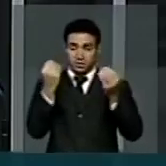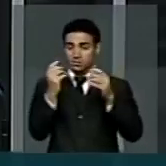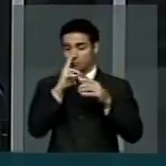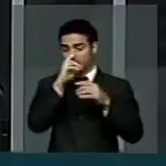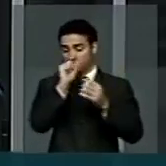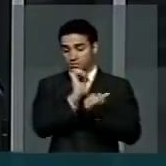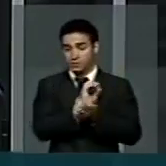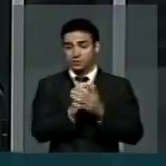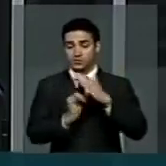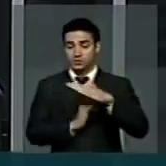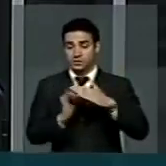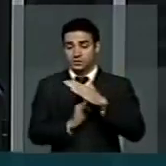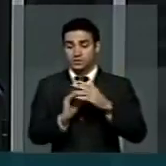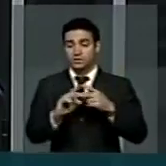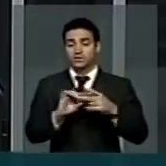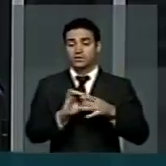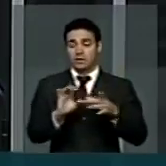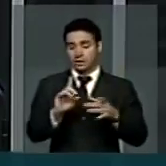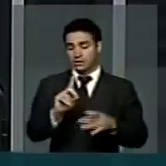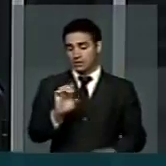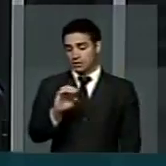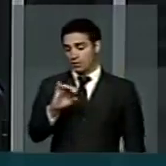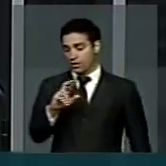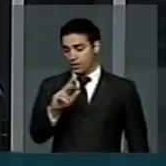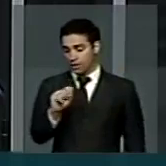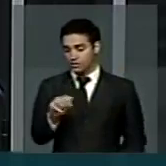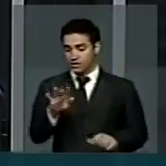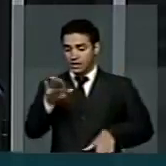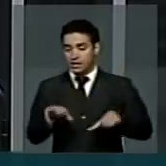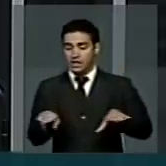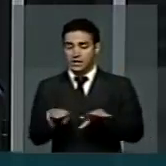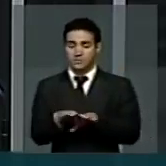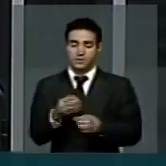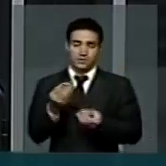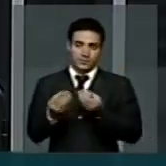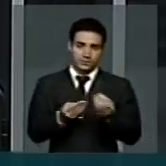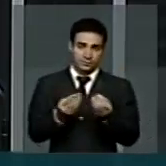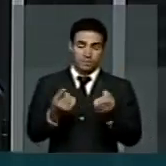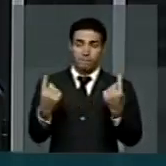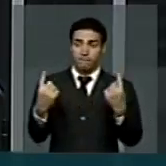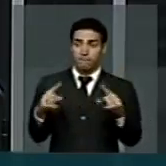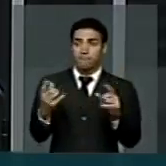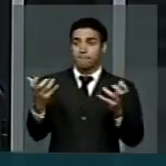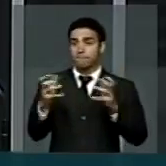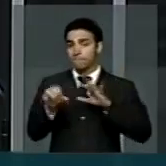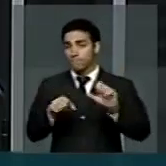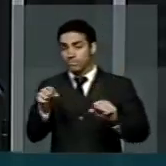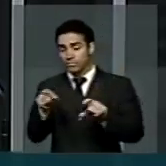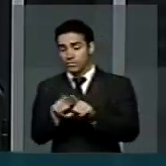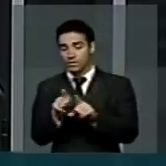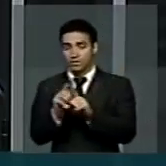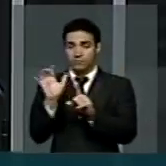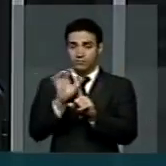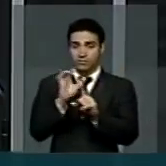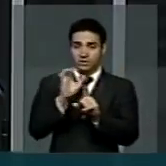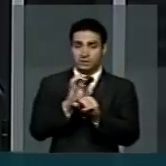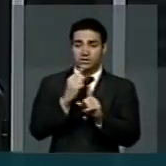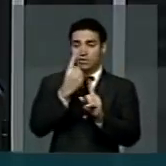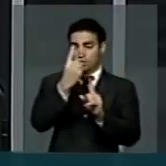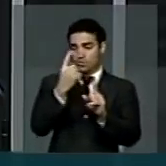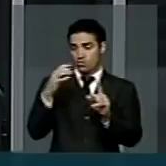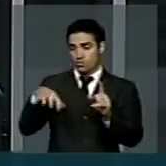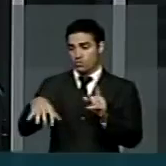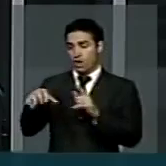instituições democráticas e equilíbrio entre os poderes. A disputa por espaço e a interferência de um poder na competência do outro